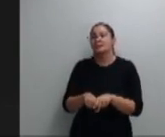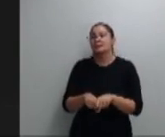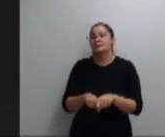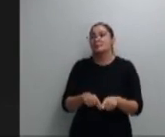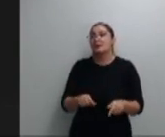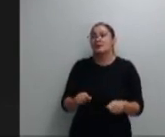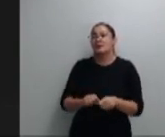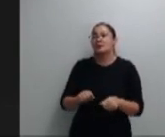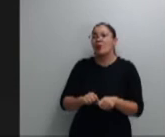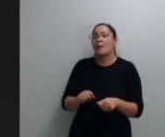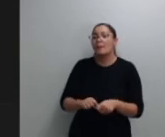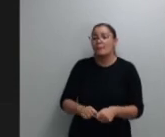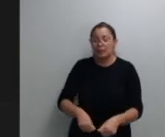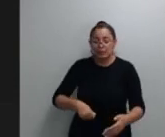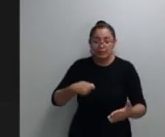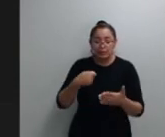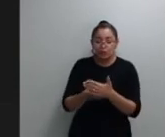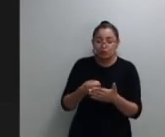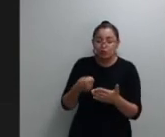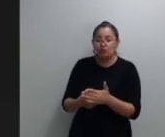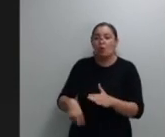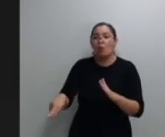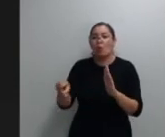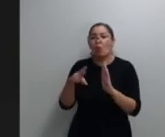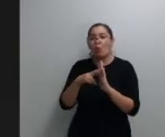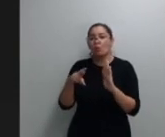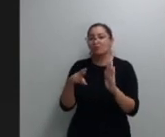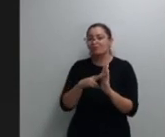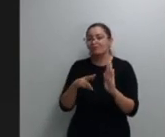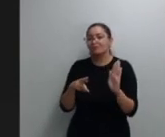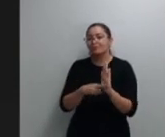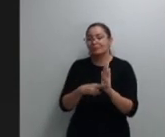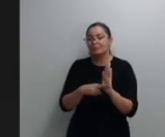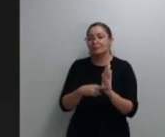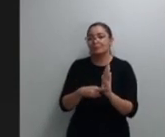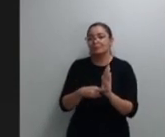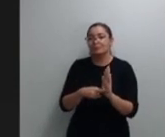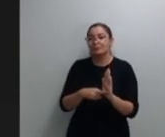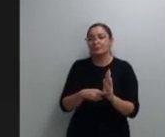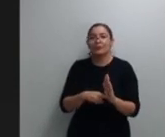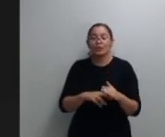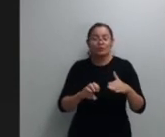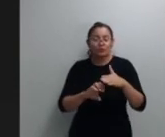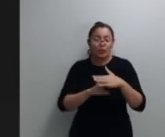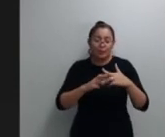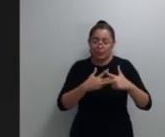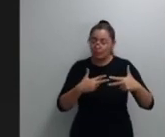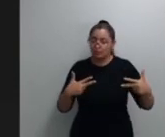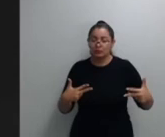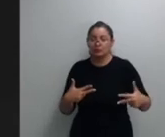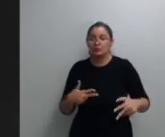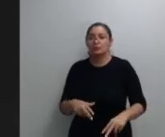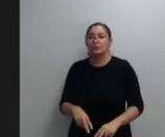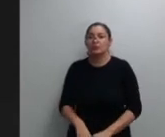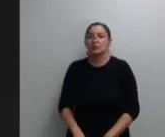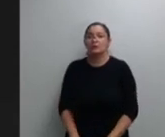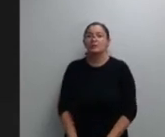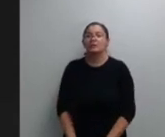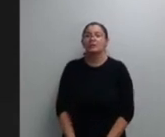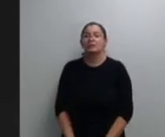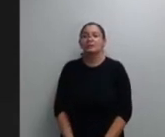aplicação das normas de defesa da concorrência desde o nascedor da obrigação entre os players